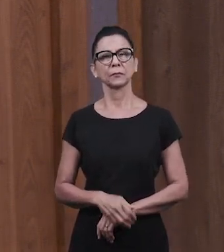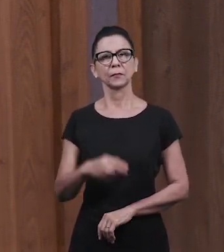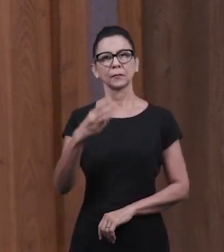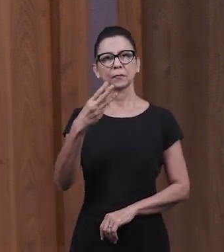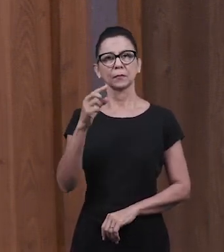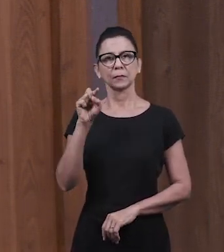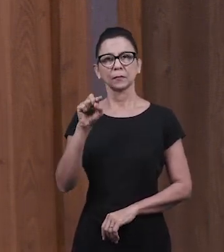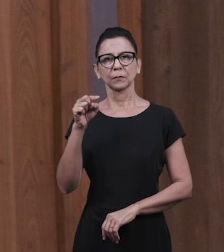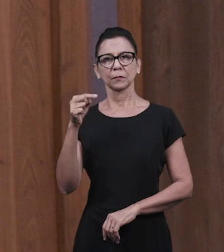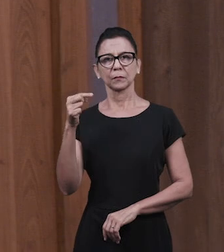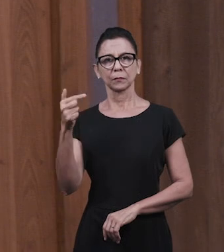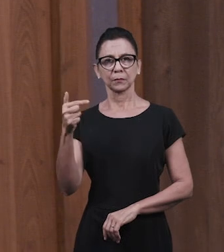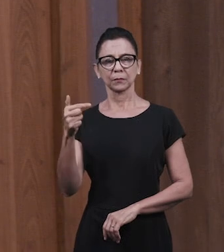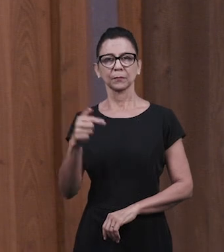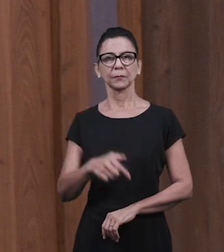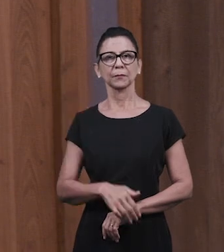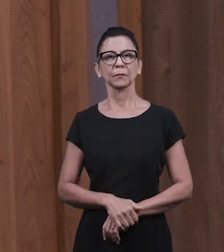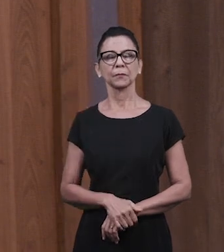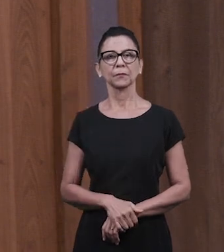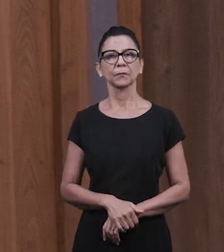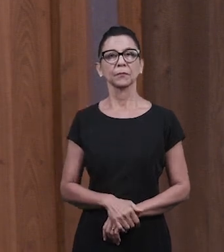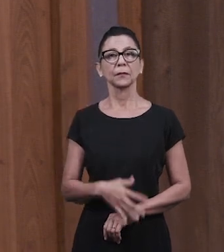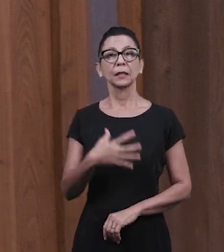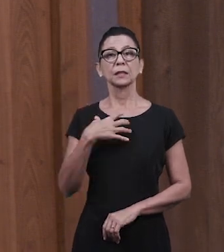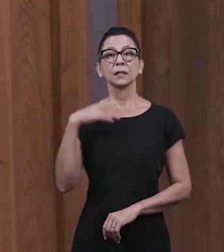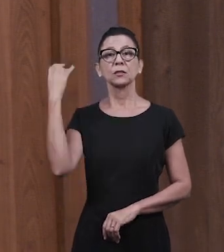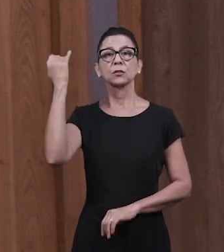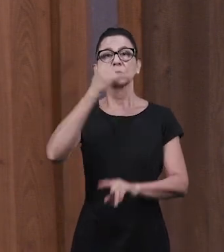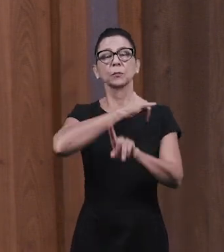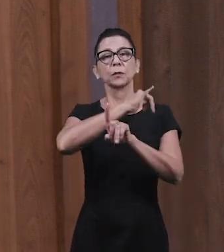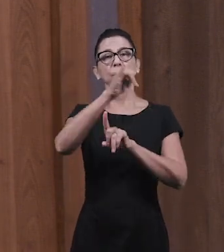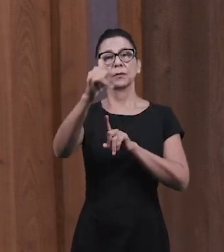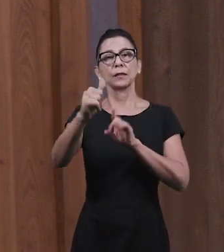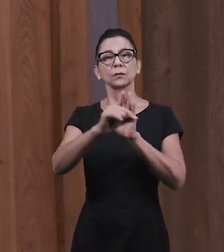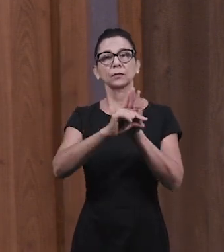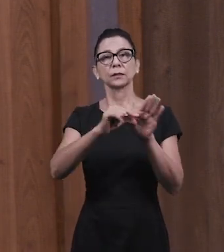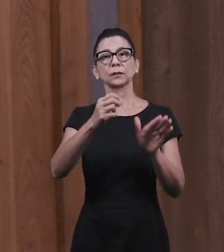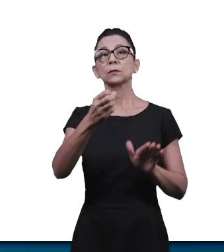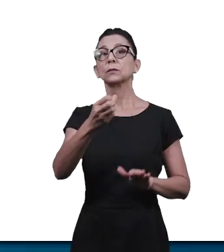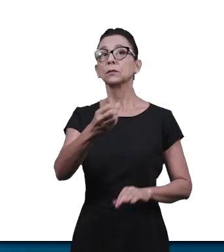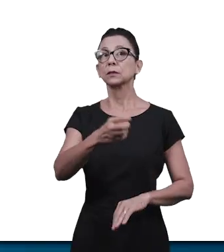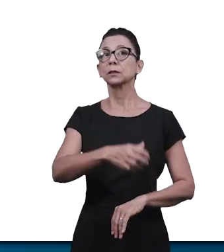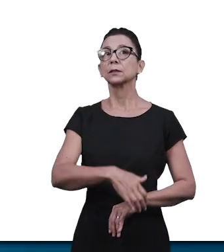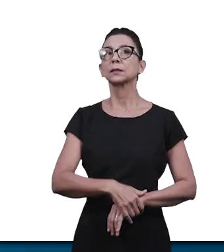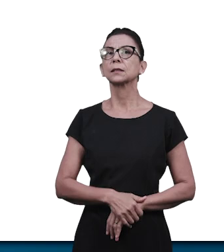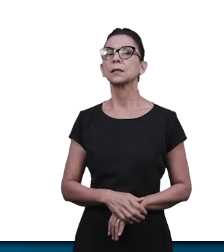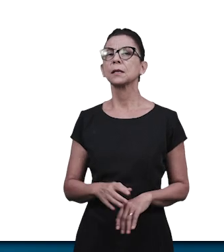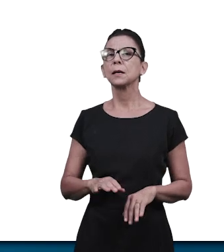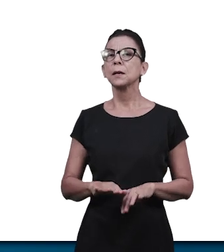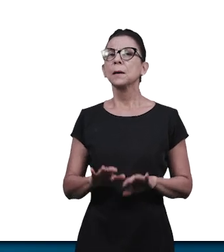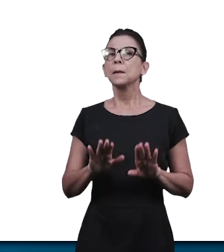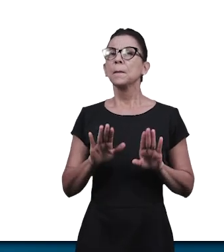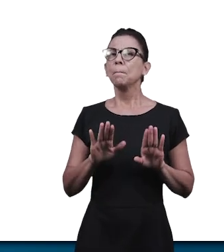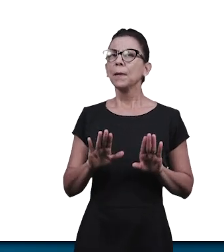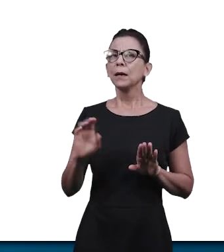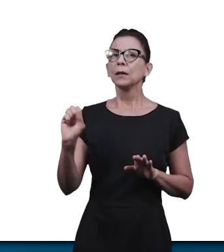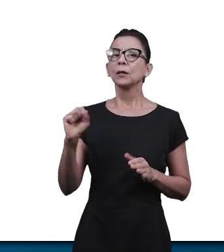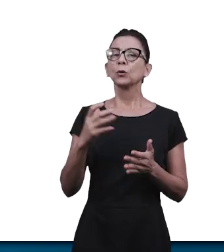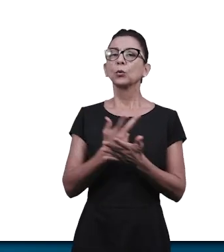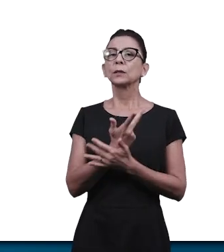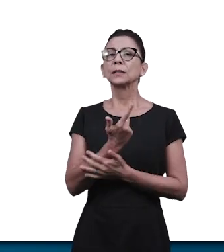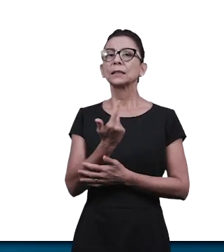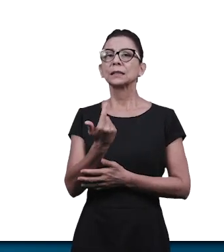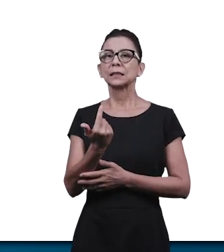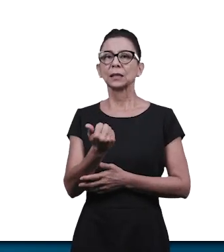o sentido profético da expressão aqui do versículo 6, quando diz assim: mas vindo o